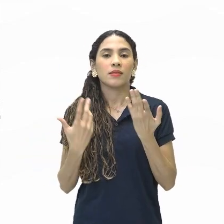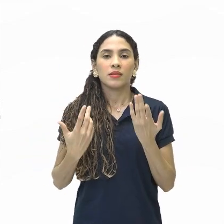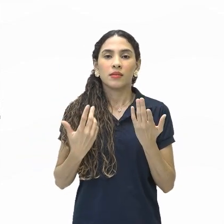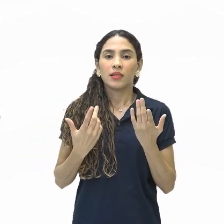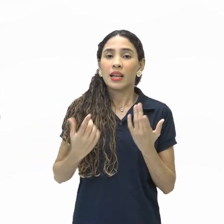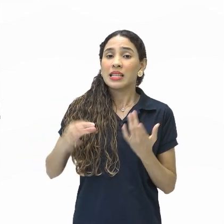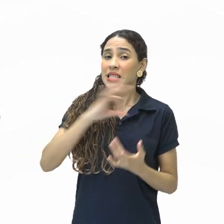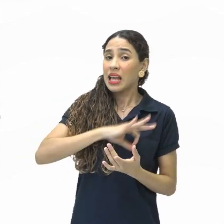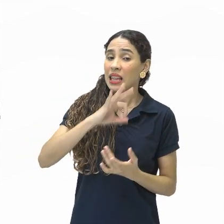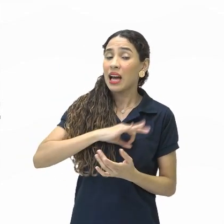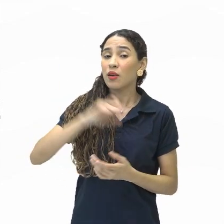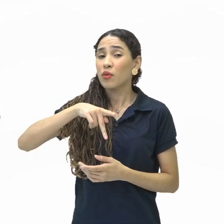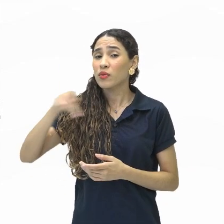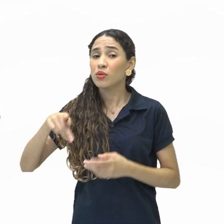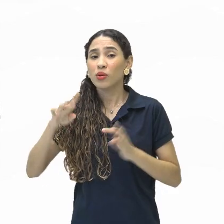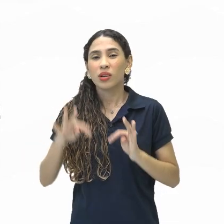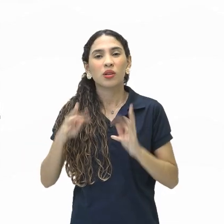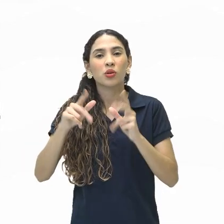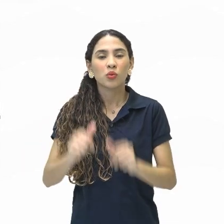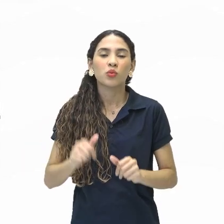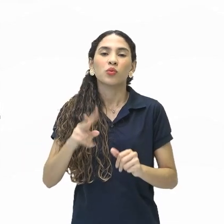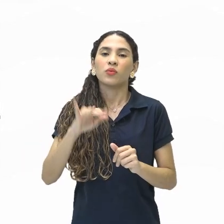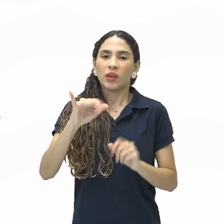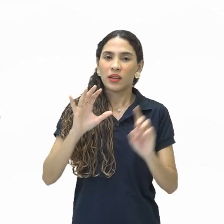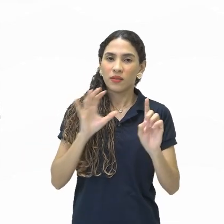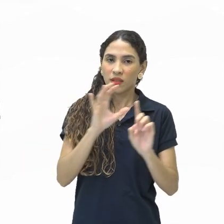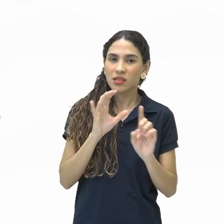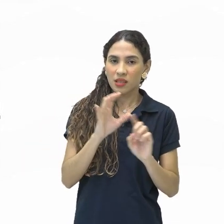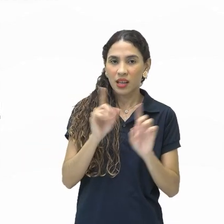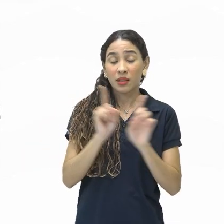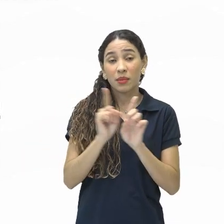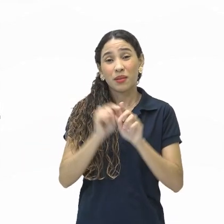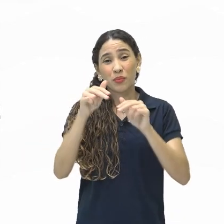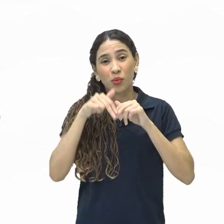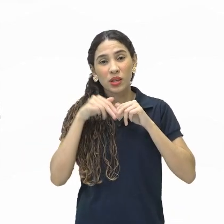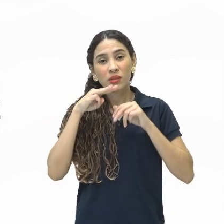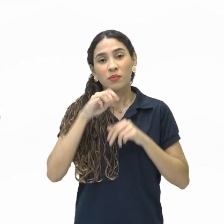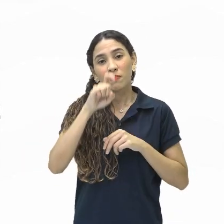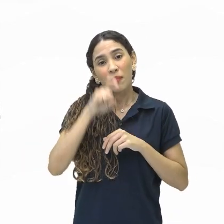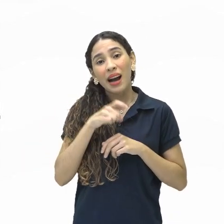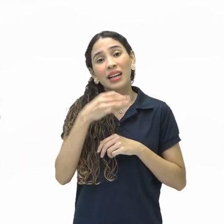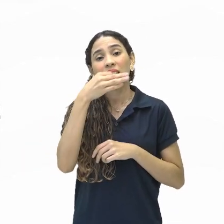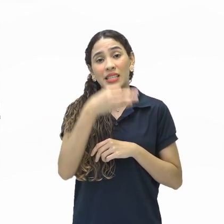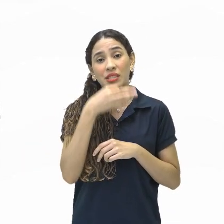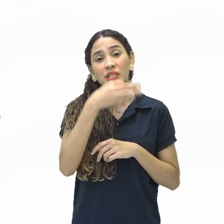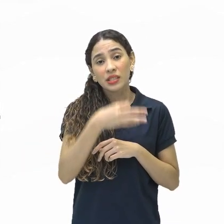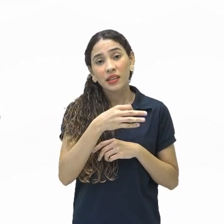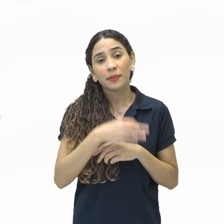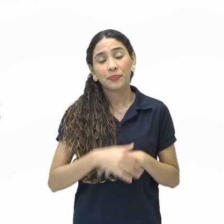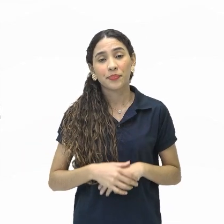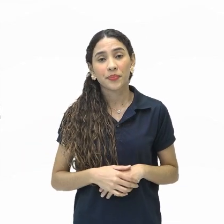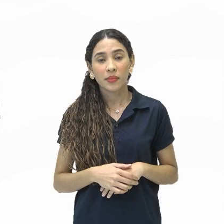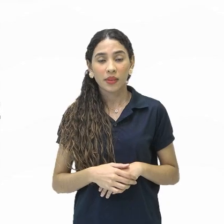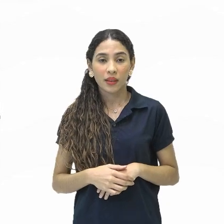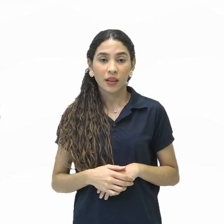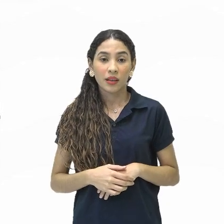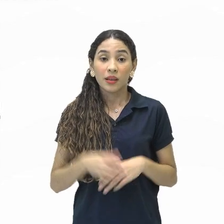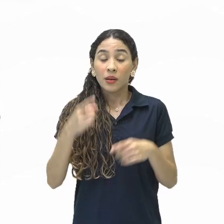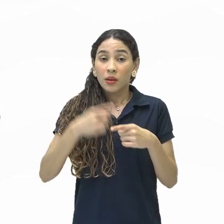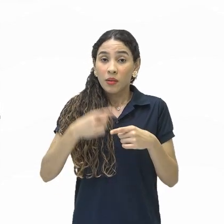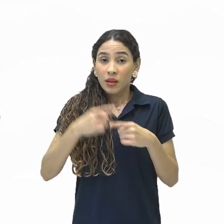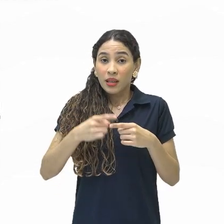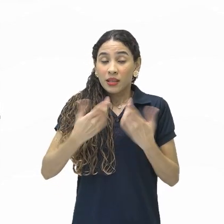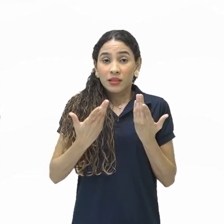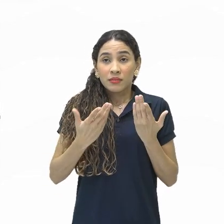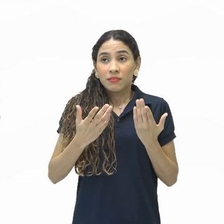dos professores. Então, está tudo em volta, né, dessa questão. É por isso que Marx criticava, né? Porque na